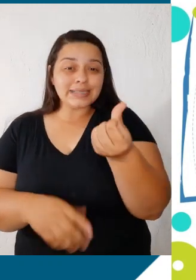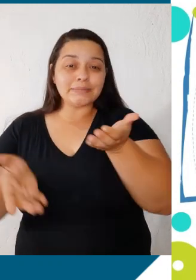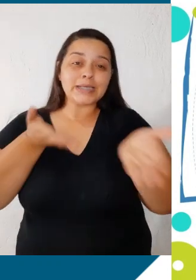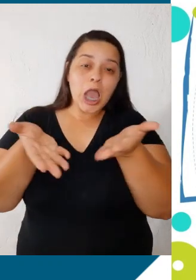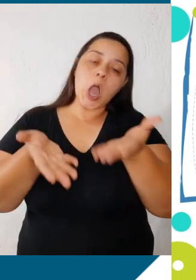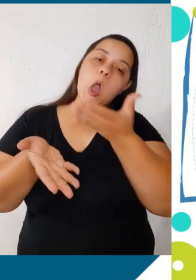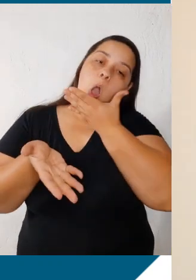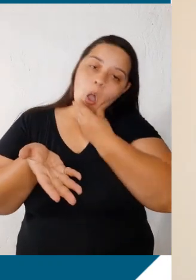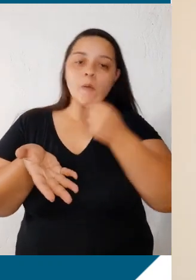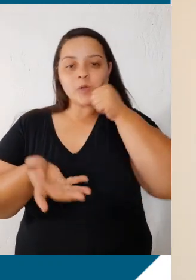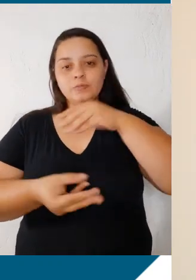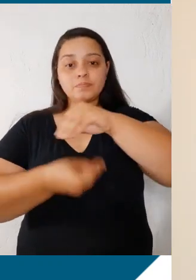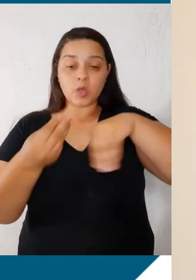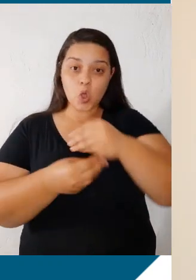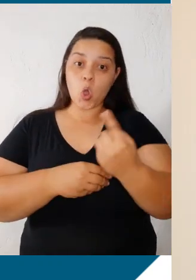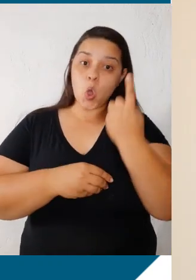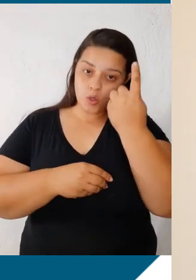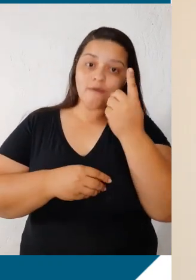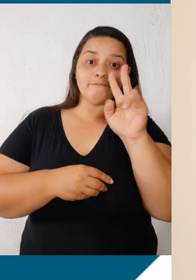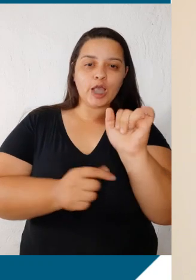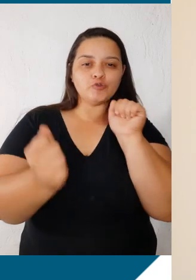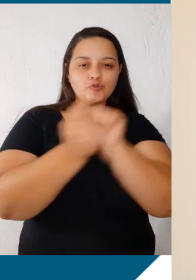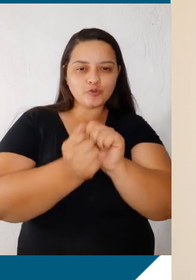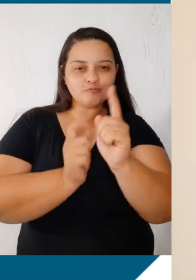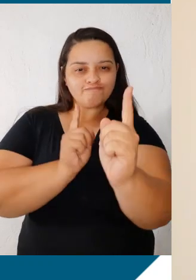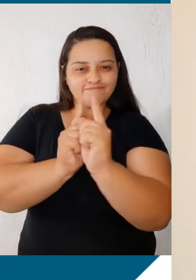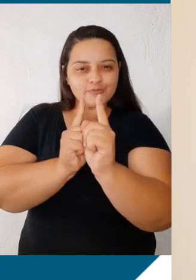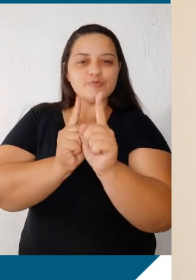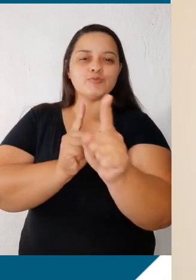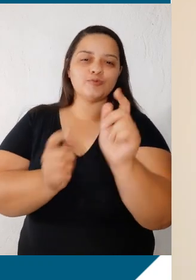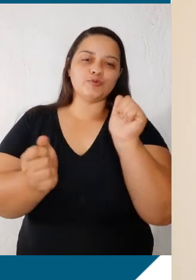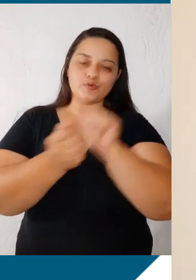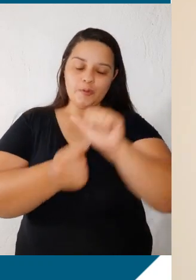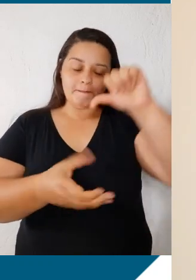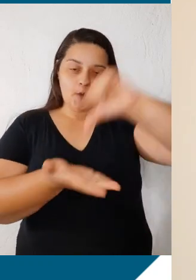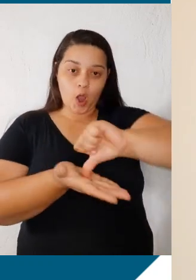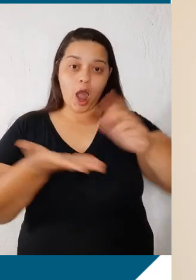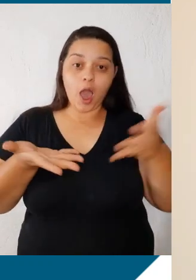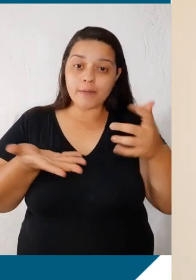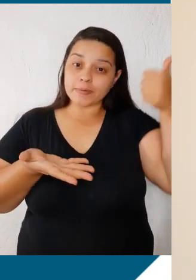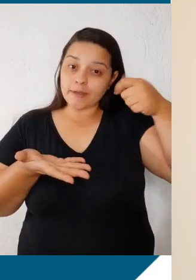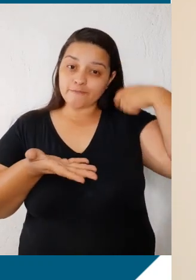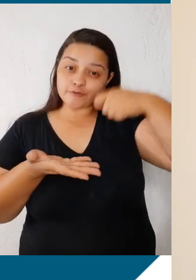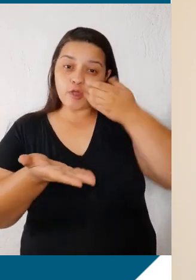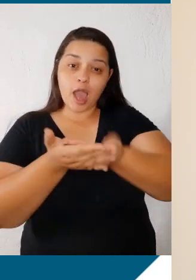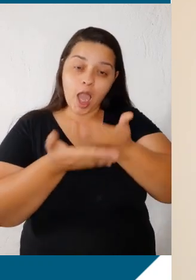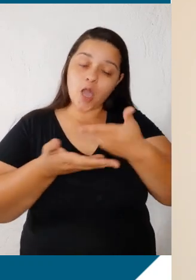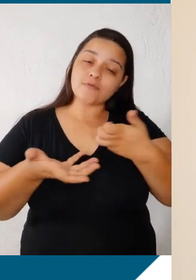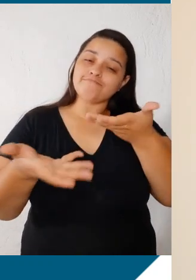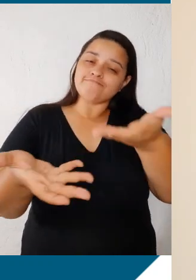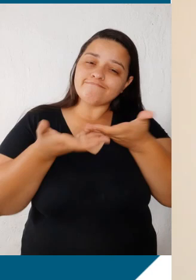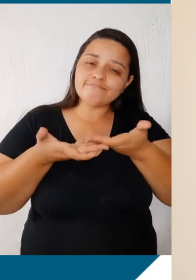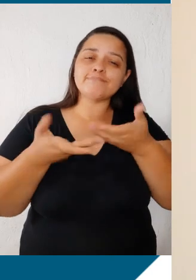mediadores e mediadoras. Um deles ou uma delas vai estar perto de você no seu polo. Nessa primeira videoaula, eu quero te dar